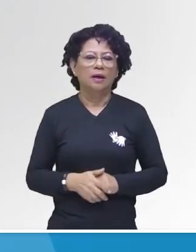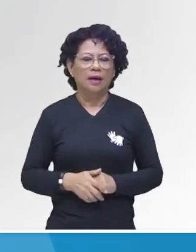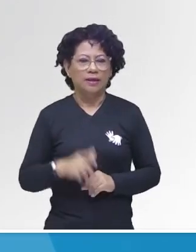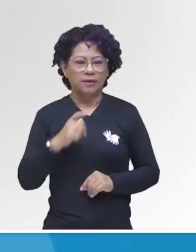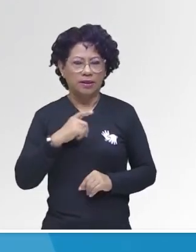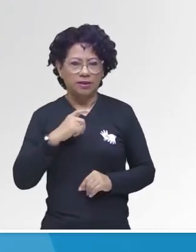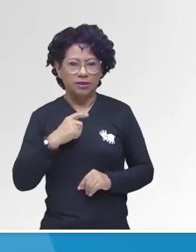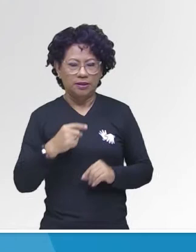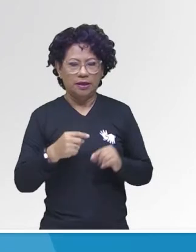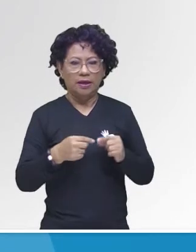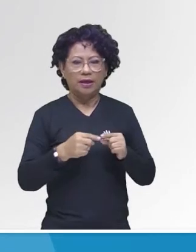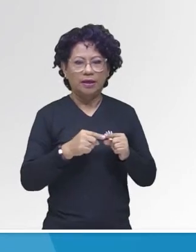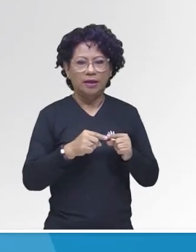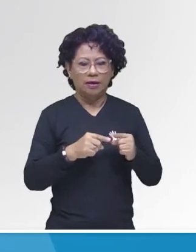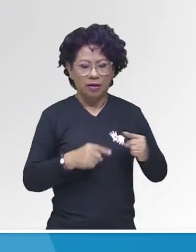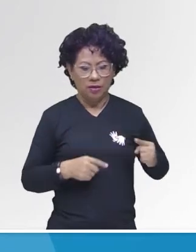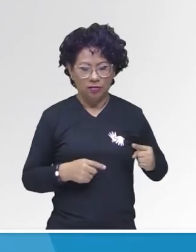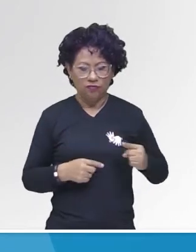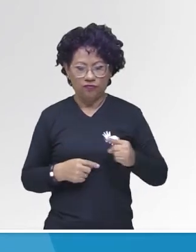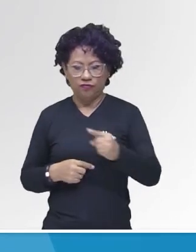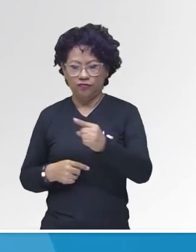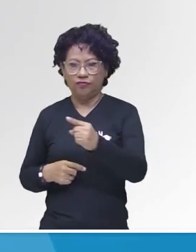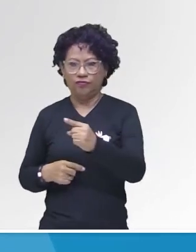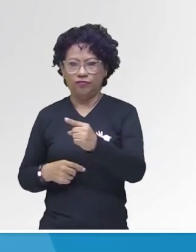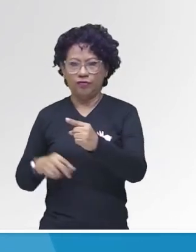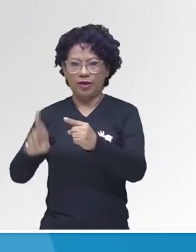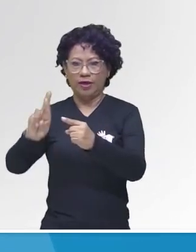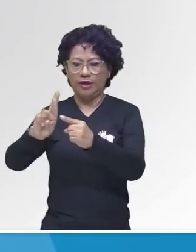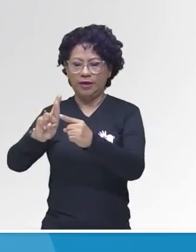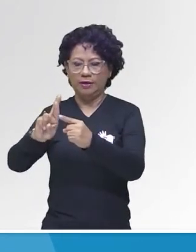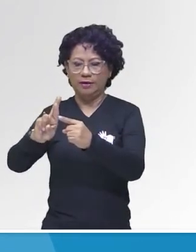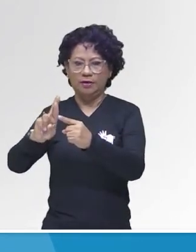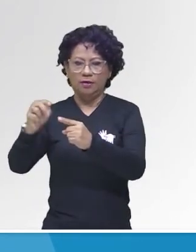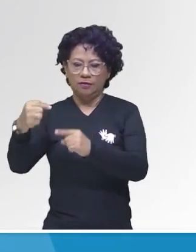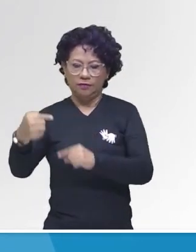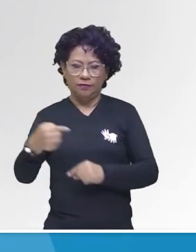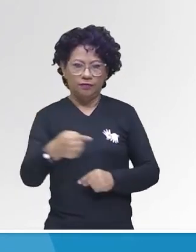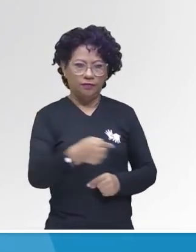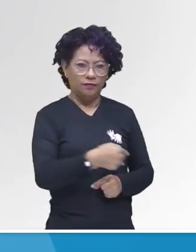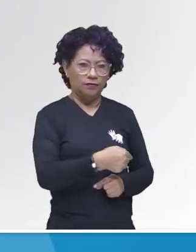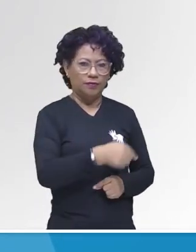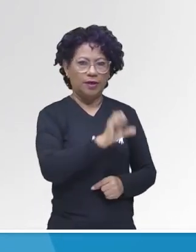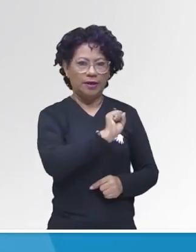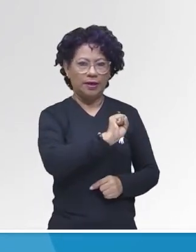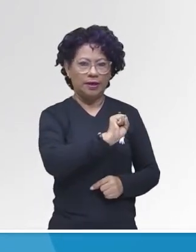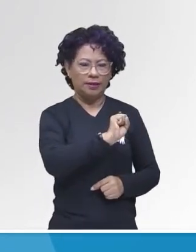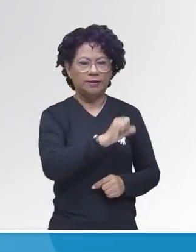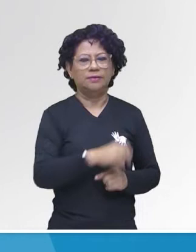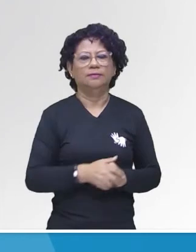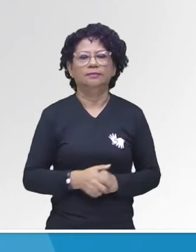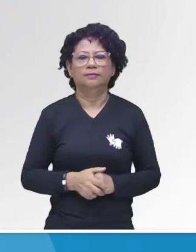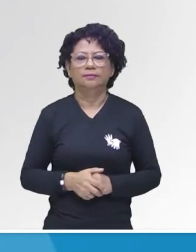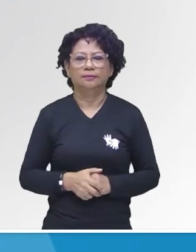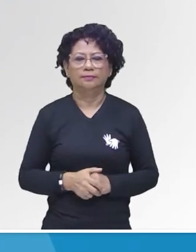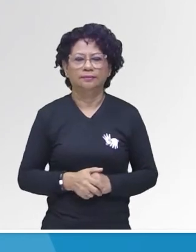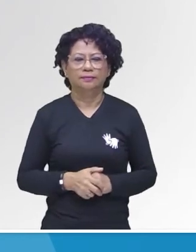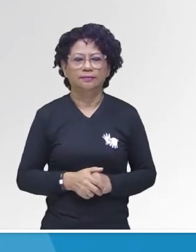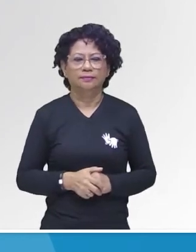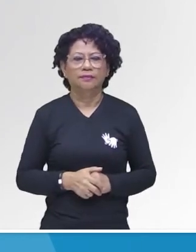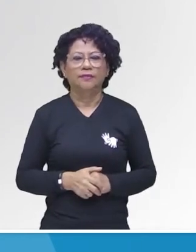reta S, tá? Lembrando que as retas a gente nomeia aí com